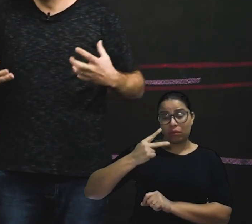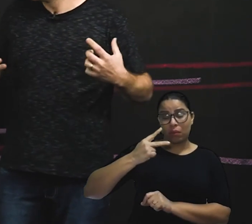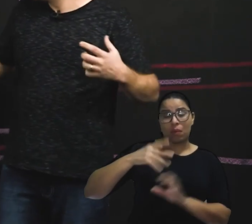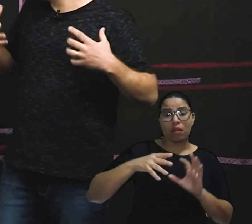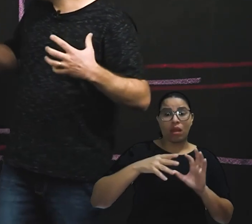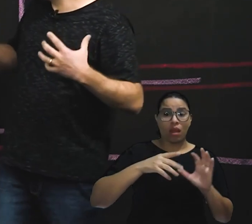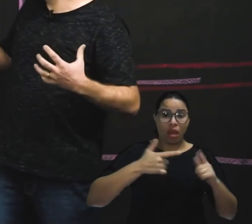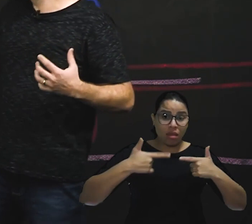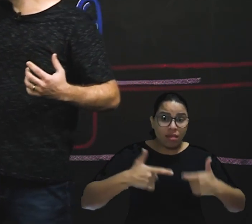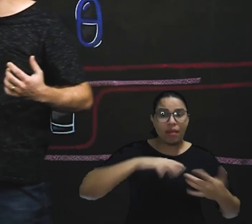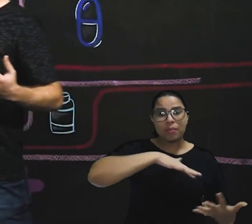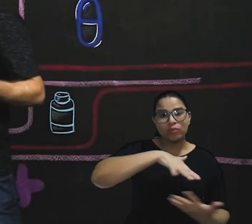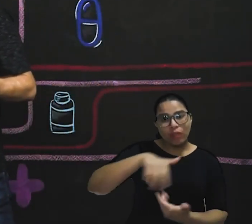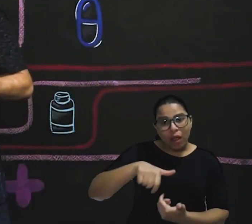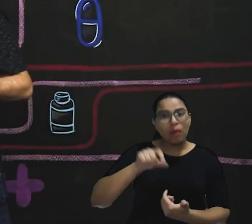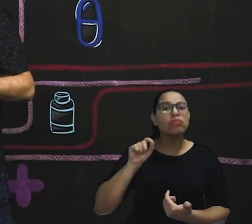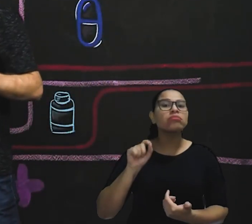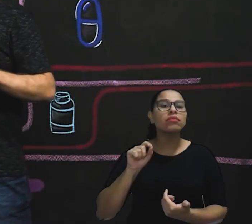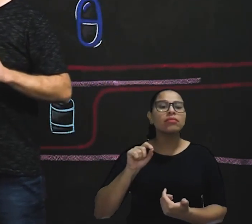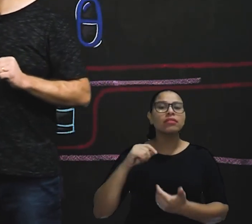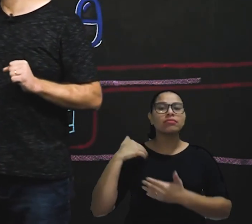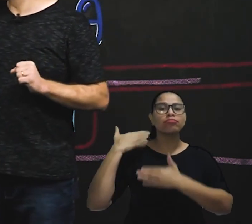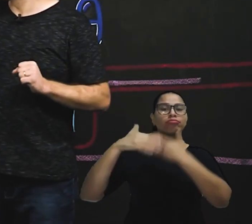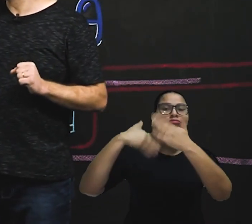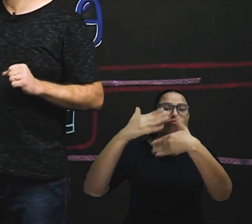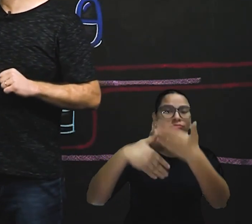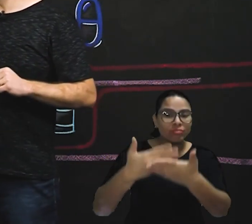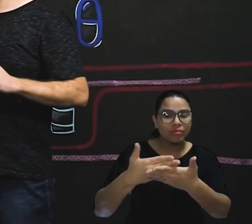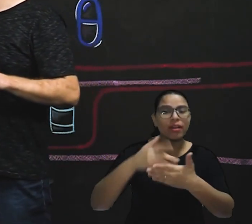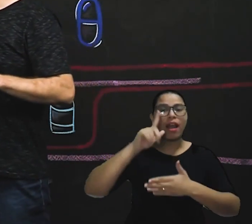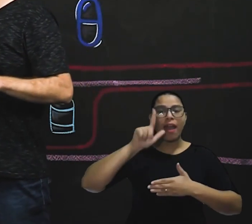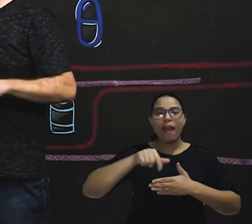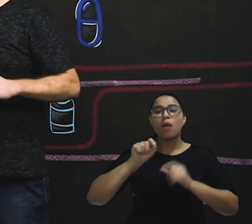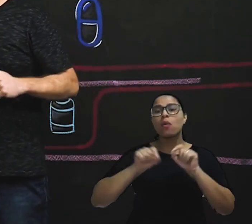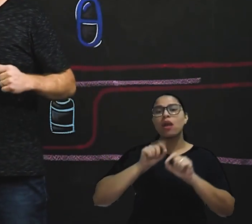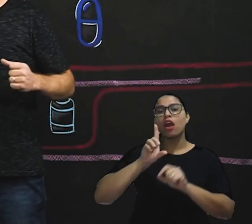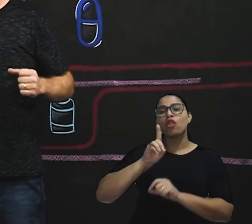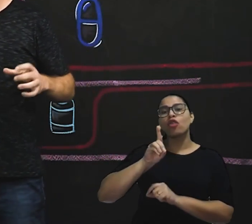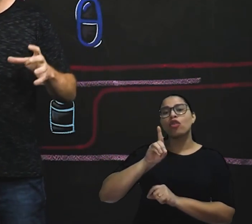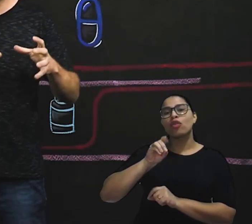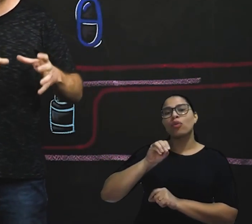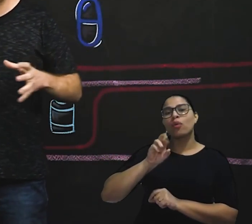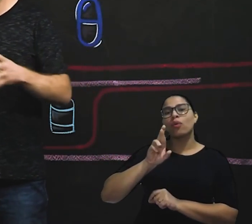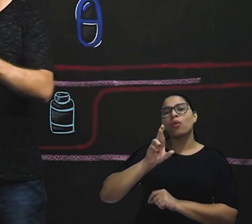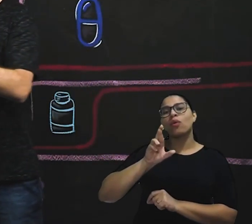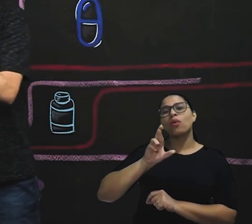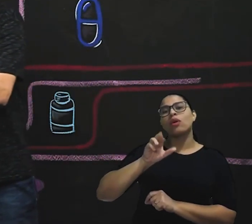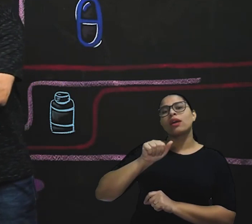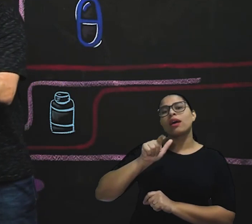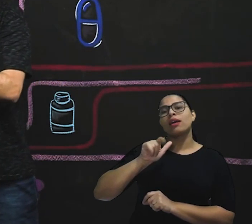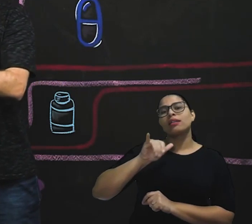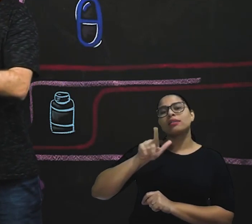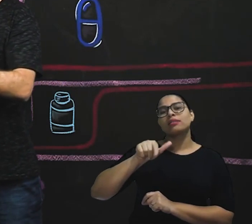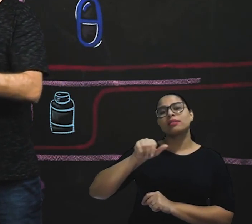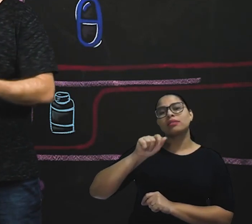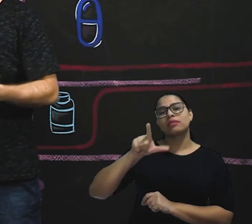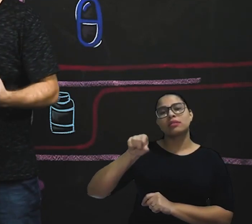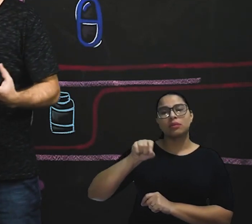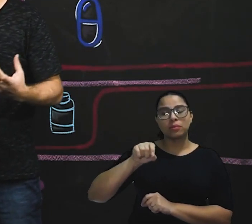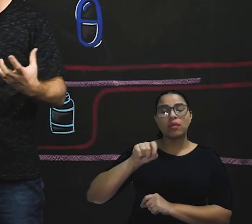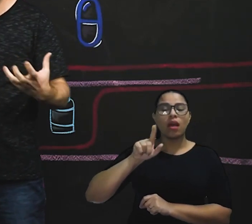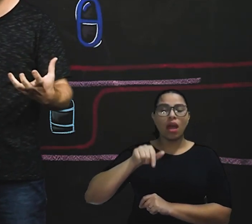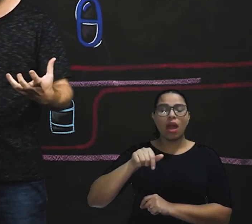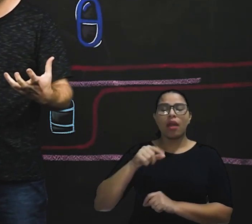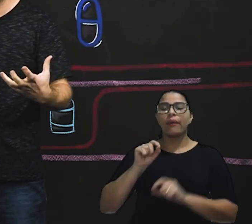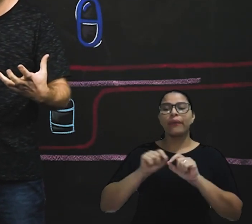acaba tendo, ele parte justamente da dolarização, de um estilo de vida estadunidense, do usar e jogar fora, a política